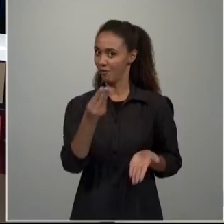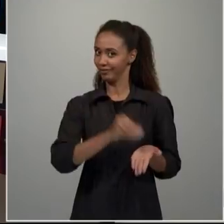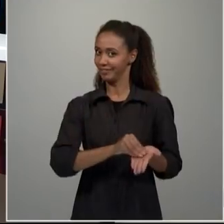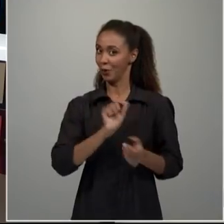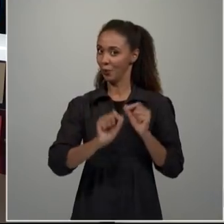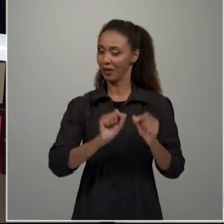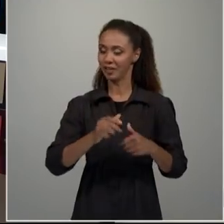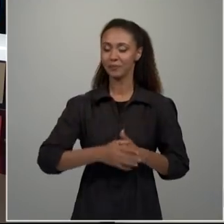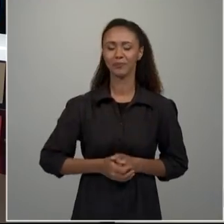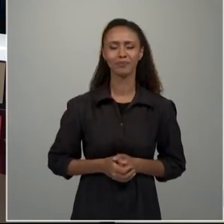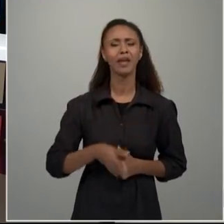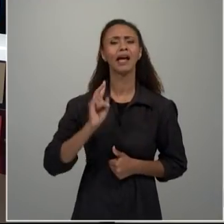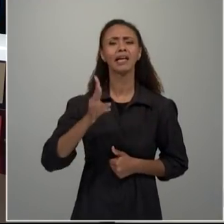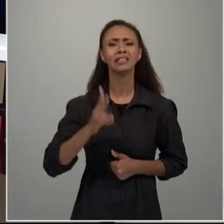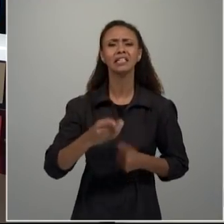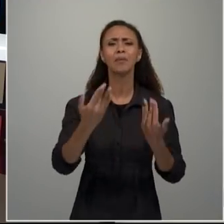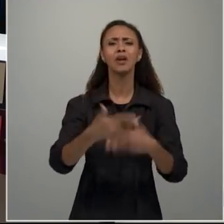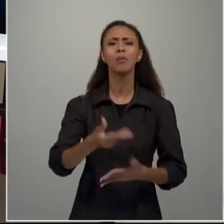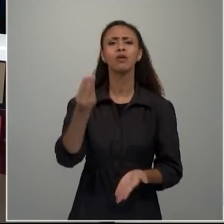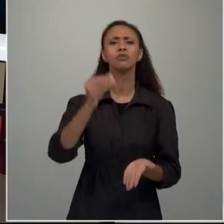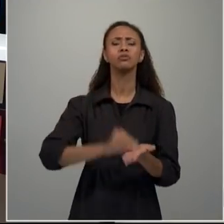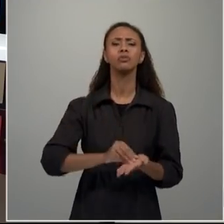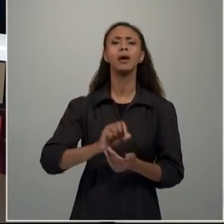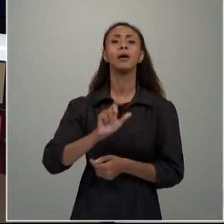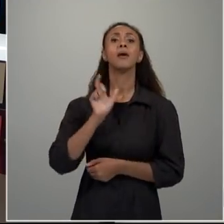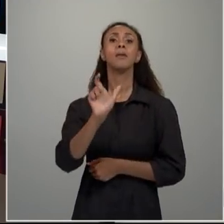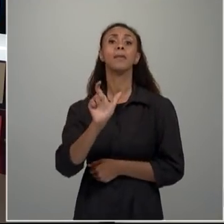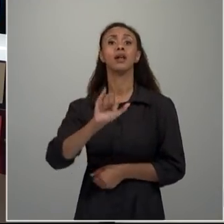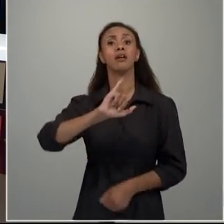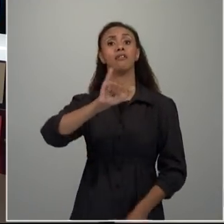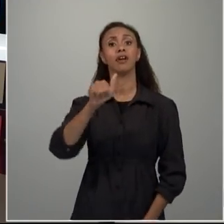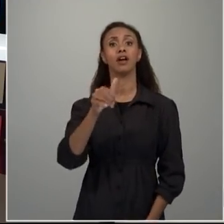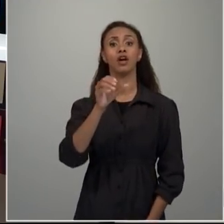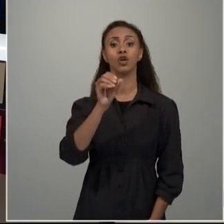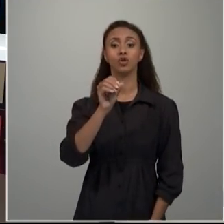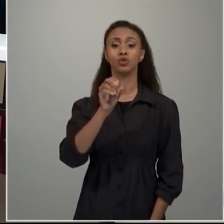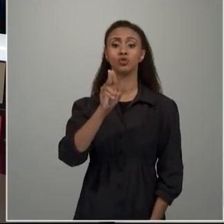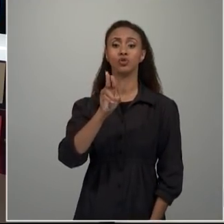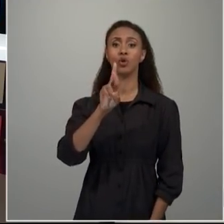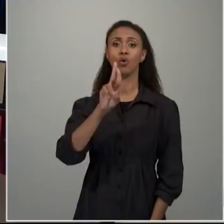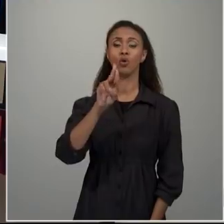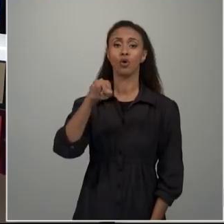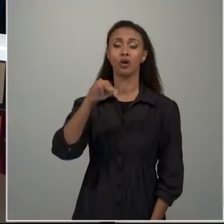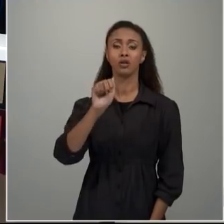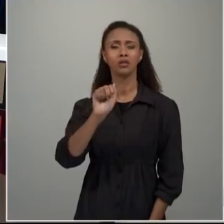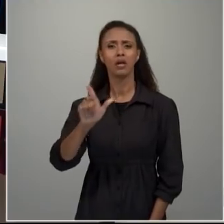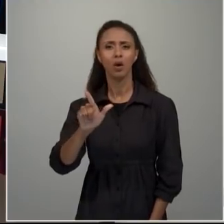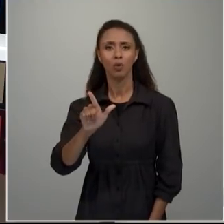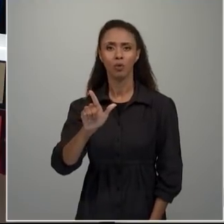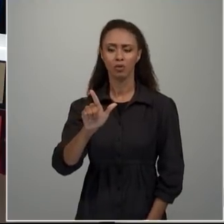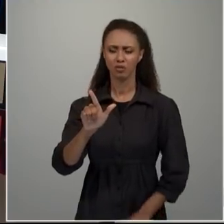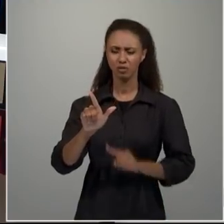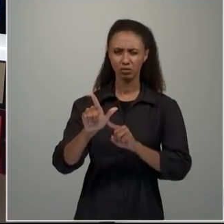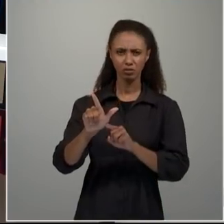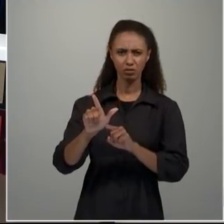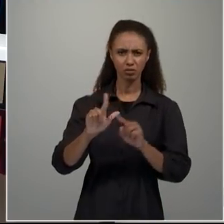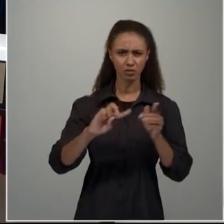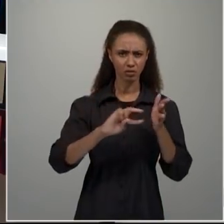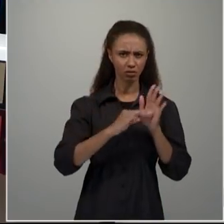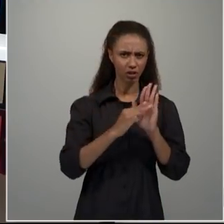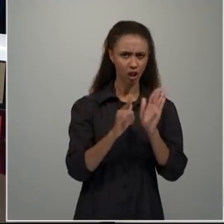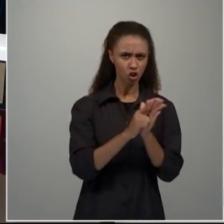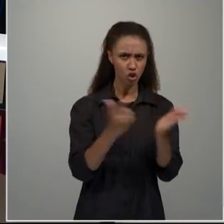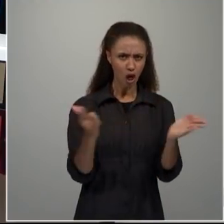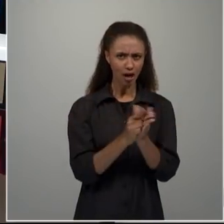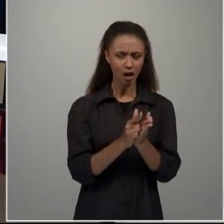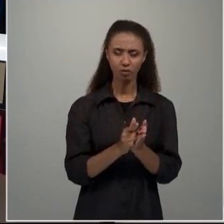pergunta o que que é um jornal tá aí tem questões do não é um jornal não é um jornal é tempo de passear